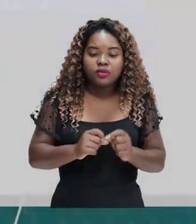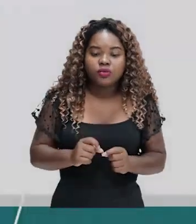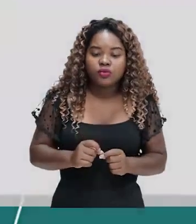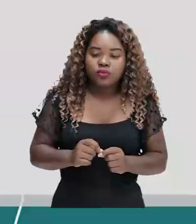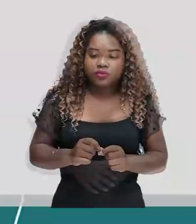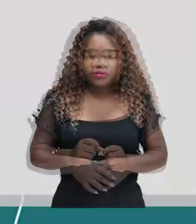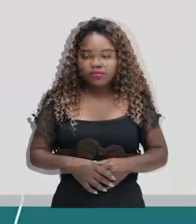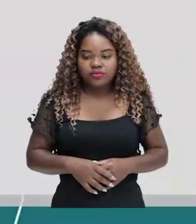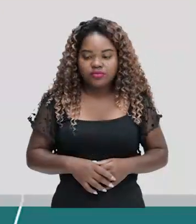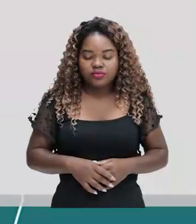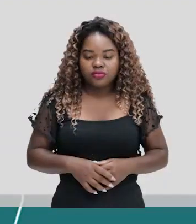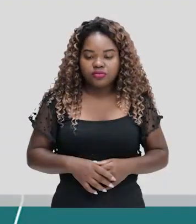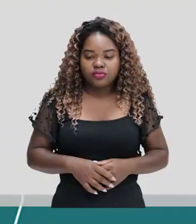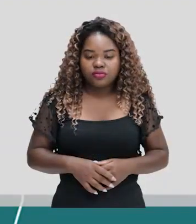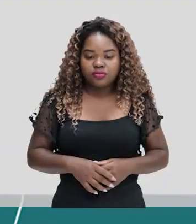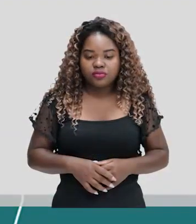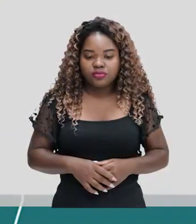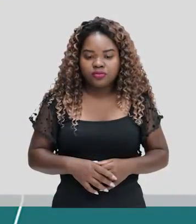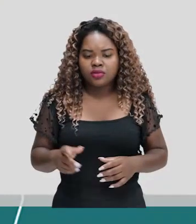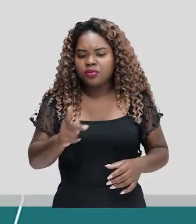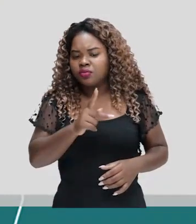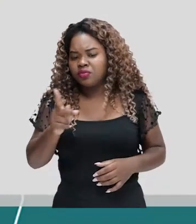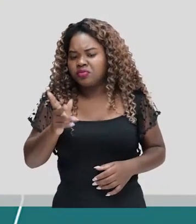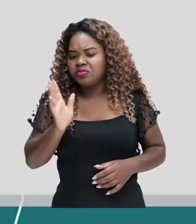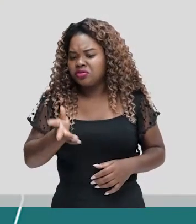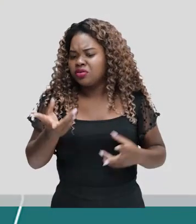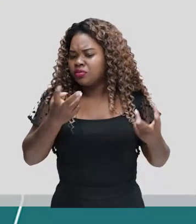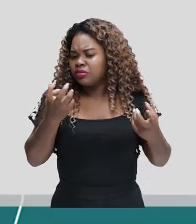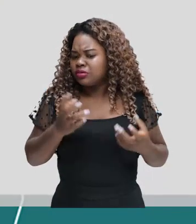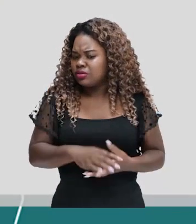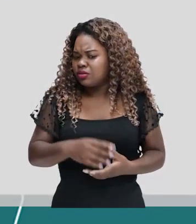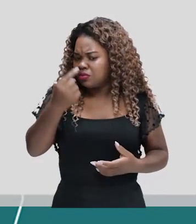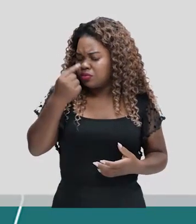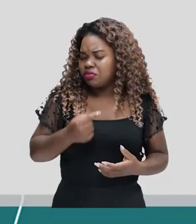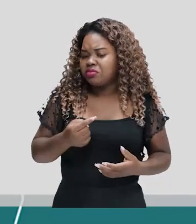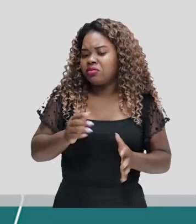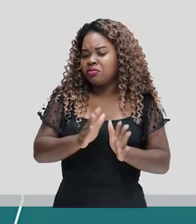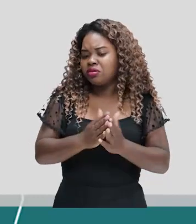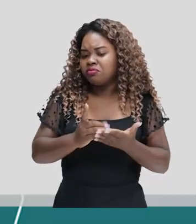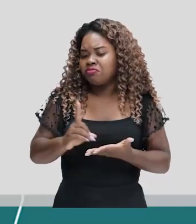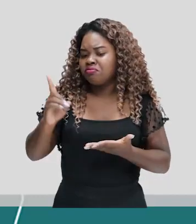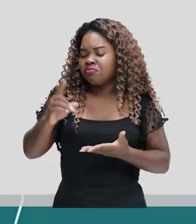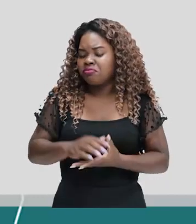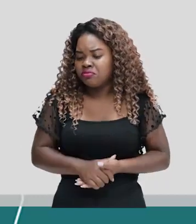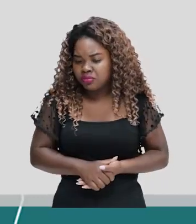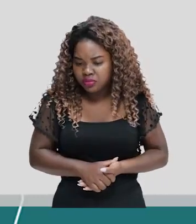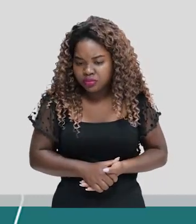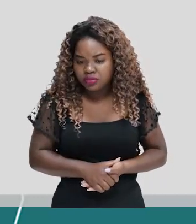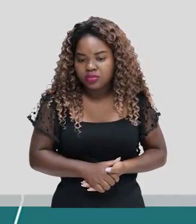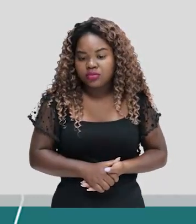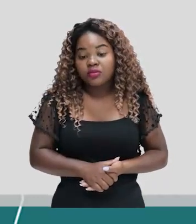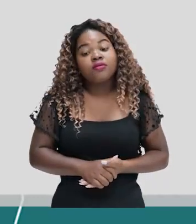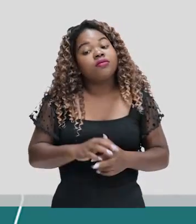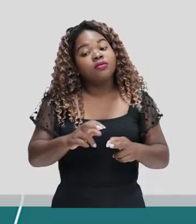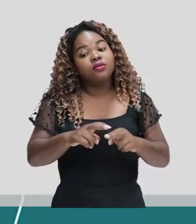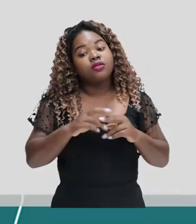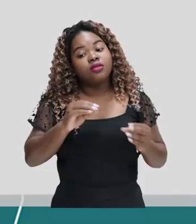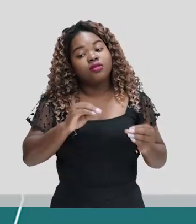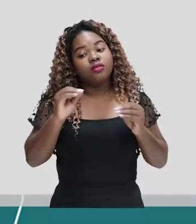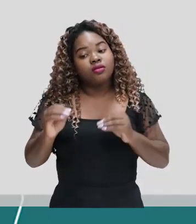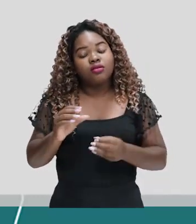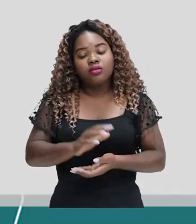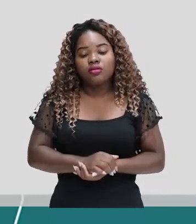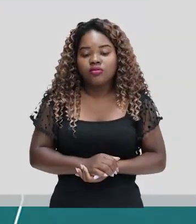são teatrais. E ele, professor, eu já vi isso aqui numa imagem bíblica, né? Extremamente, pois é, ele vai colocando